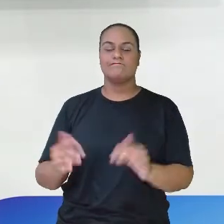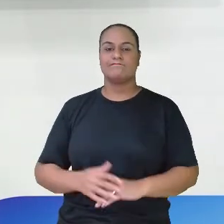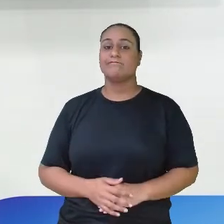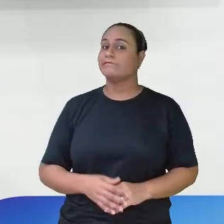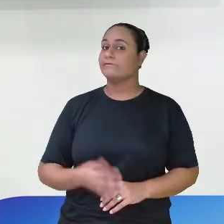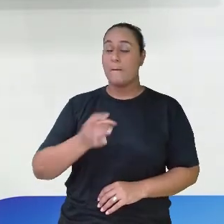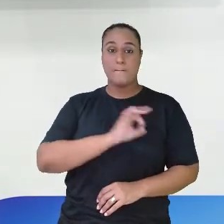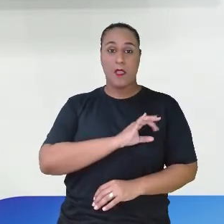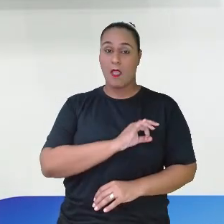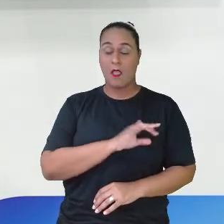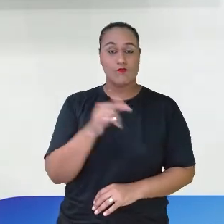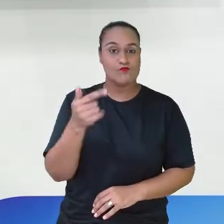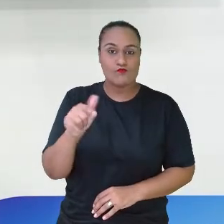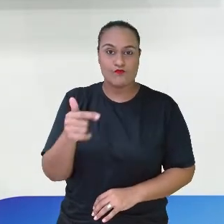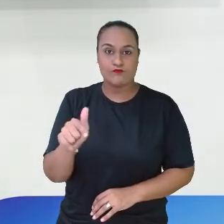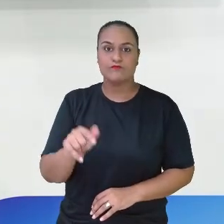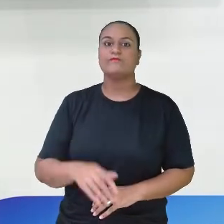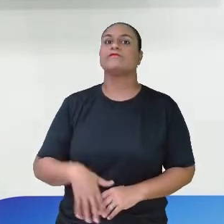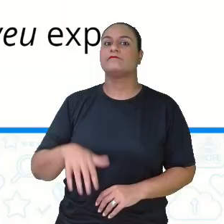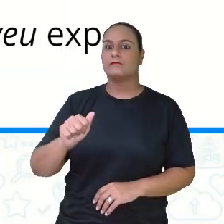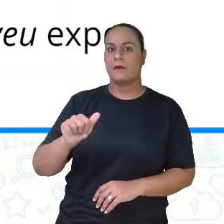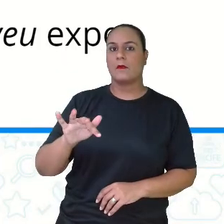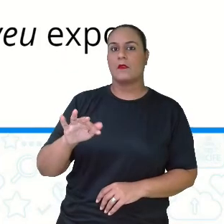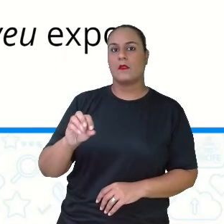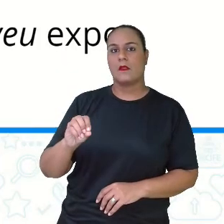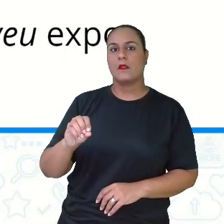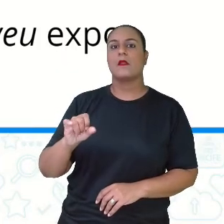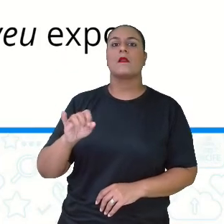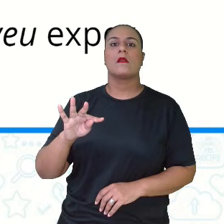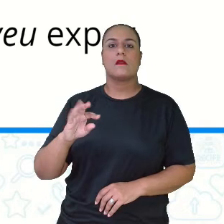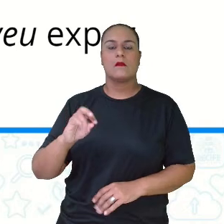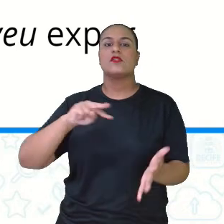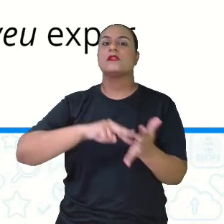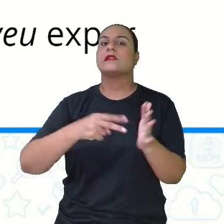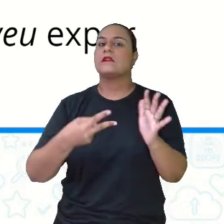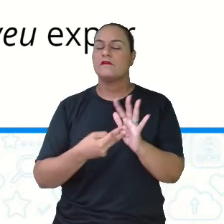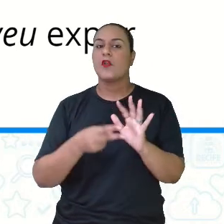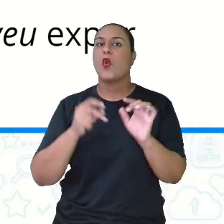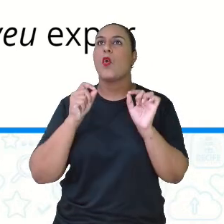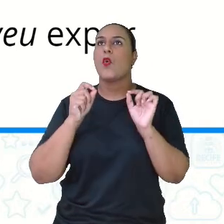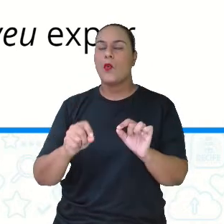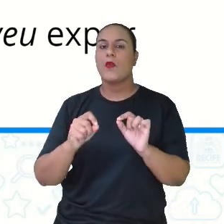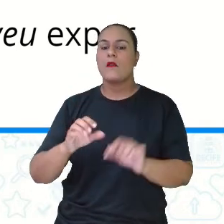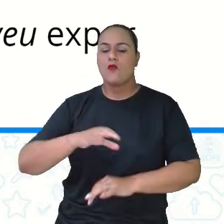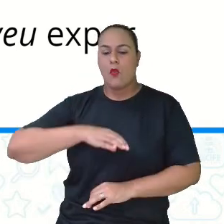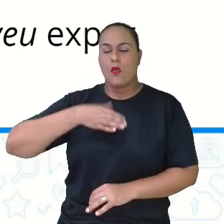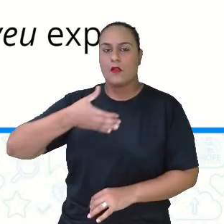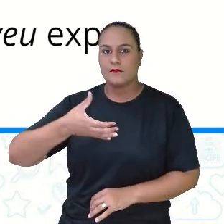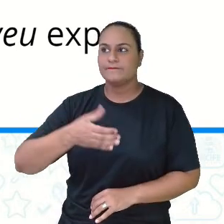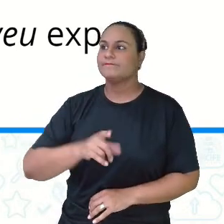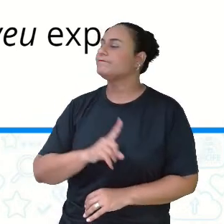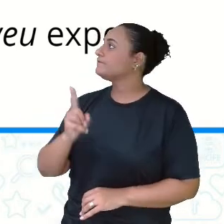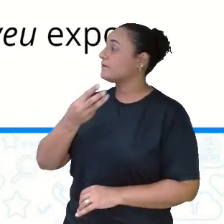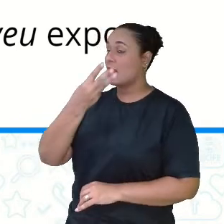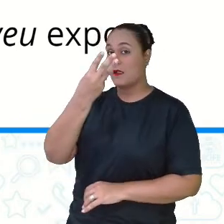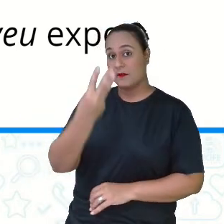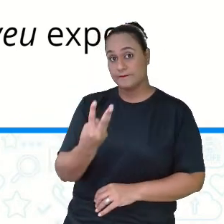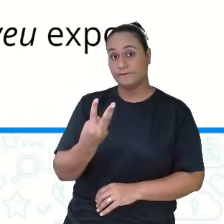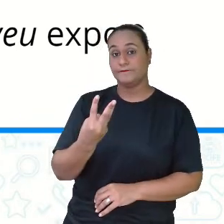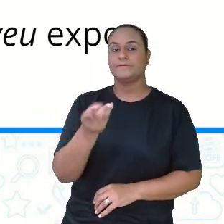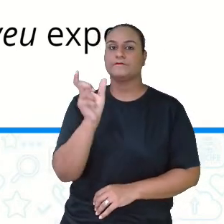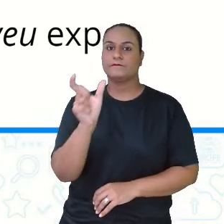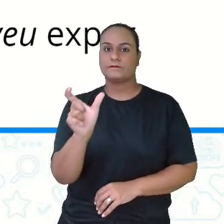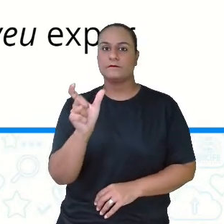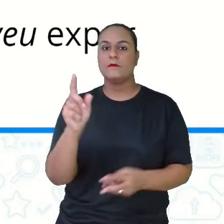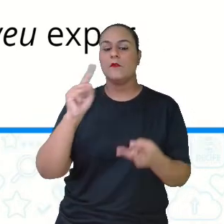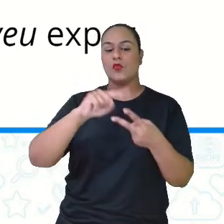não tenho medo. Então, afoito tem esses sentidos aí, tá certo? Então, ó, essas 3 palavras, 2 verbos e